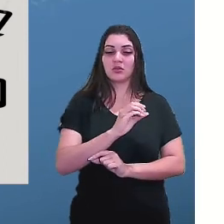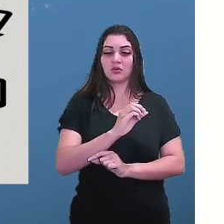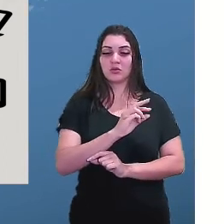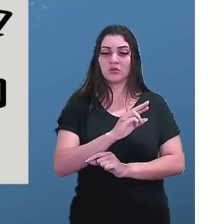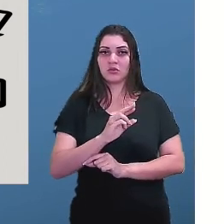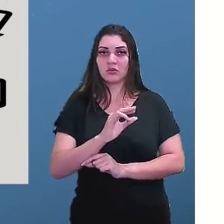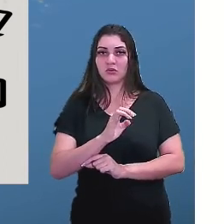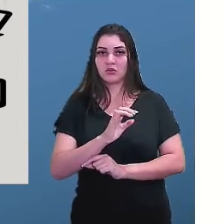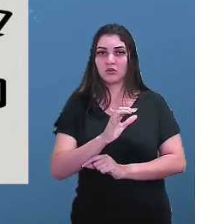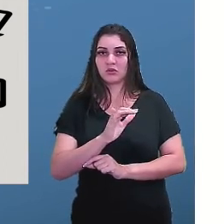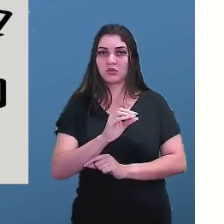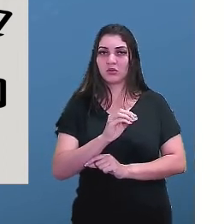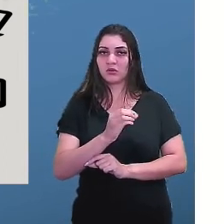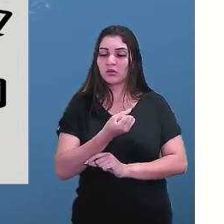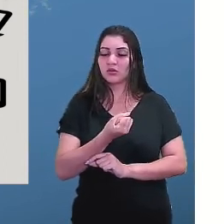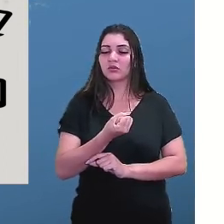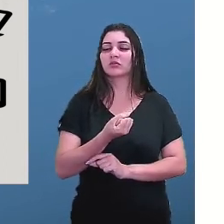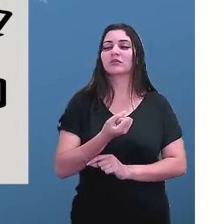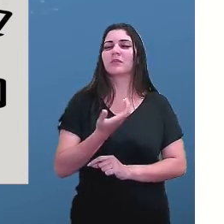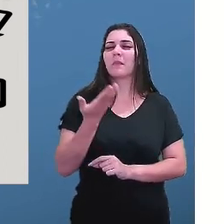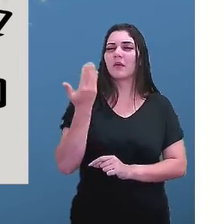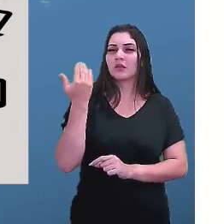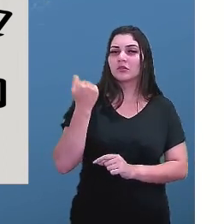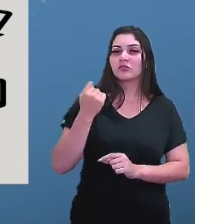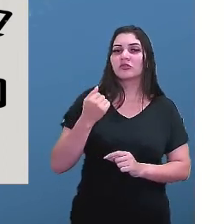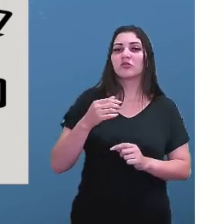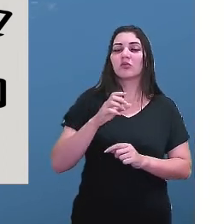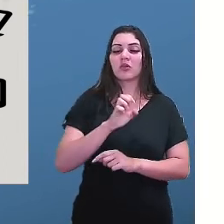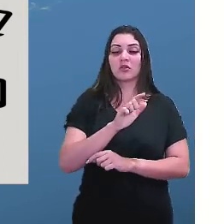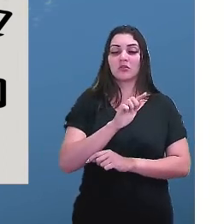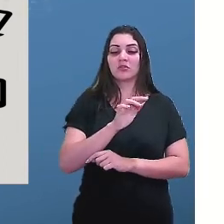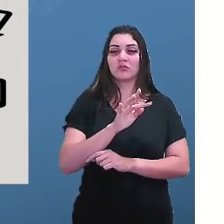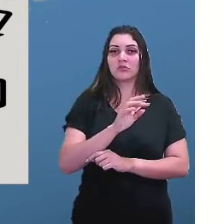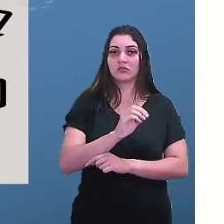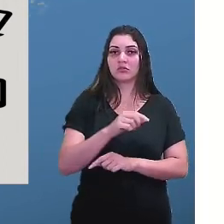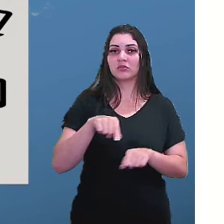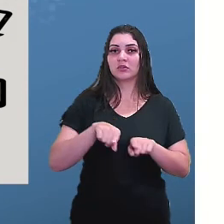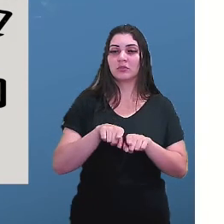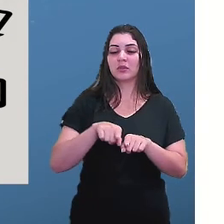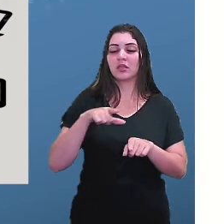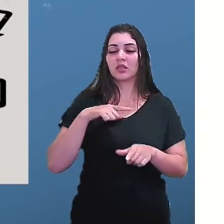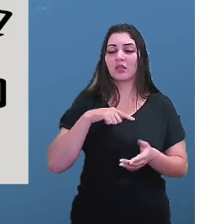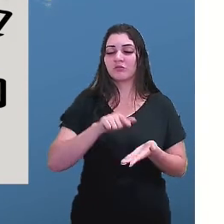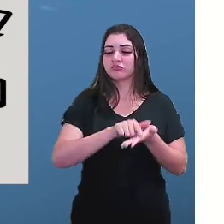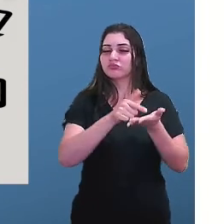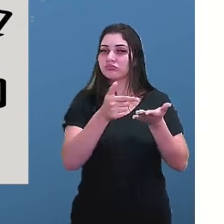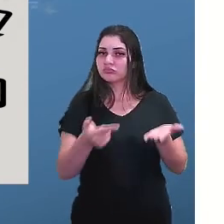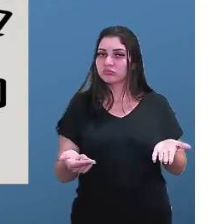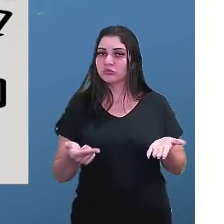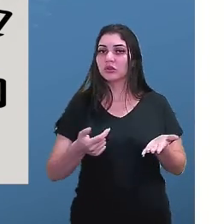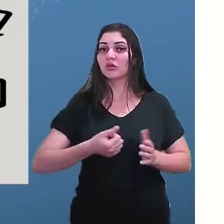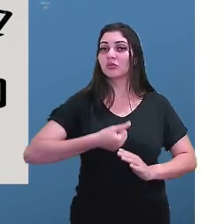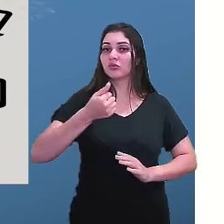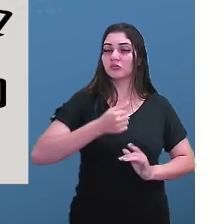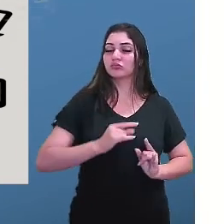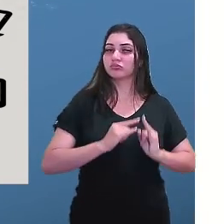Egito, 2.500 anos antes de Cristo, o jornal, que o primeiro jornal foi do Império